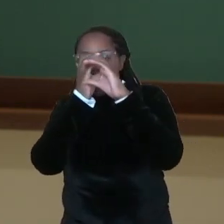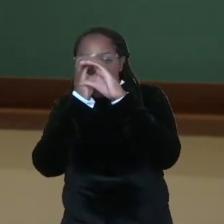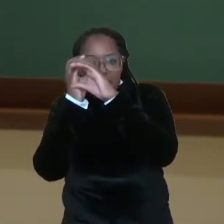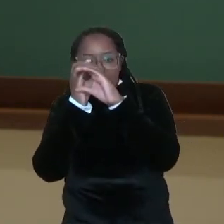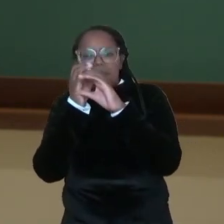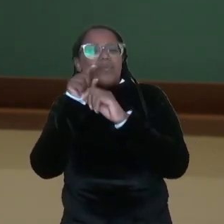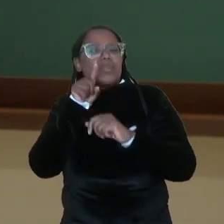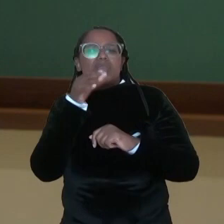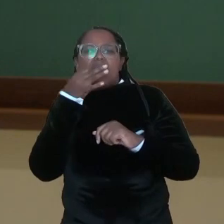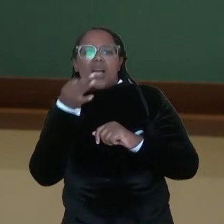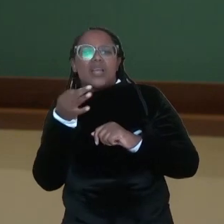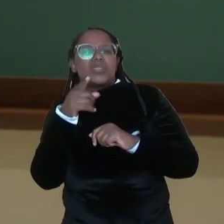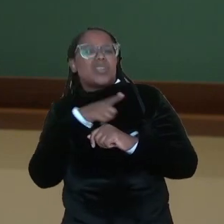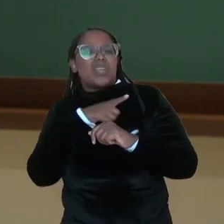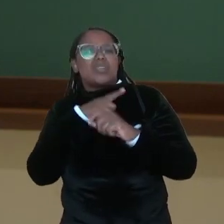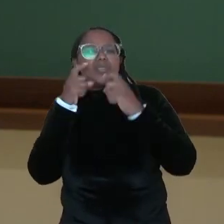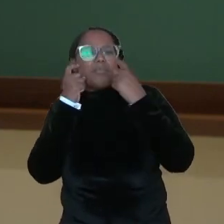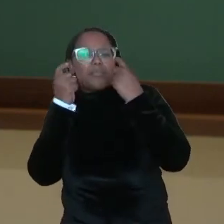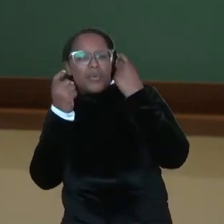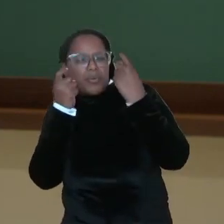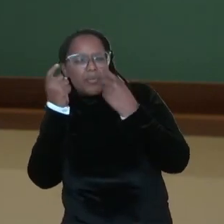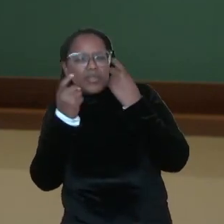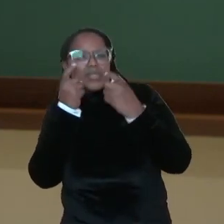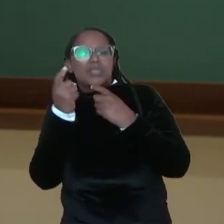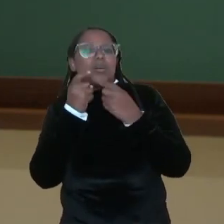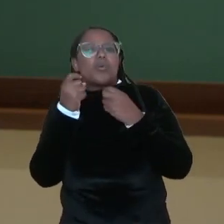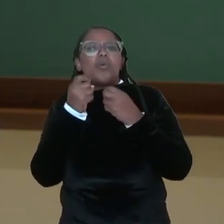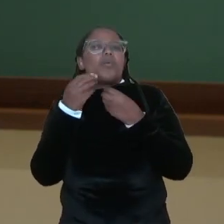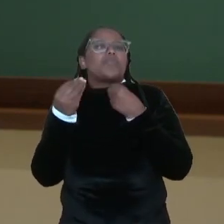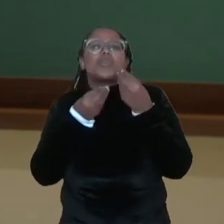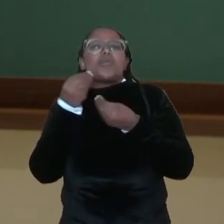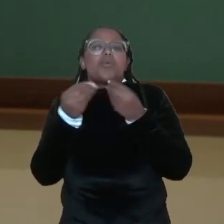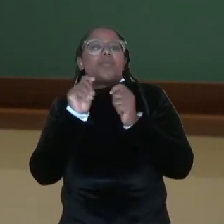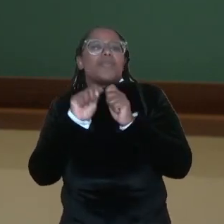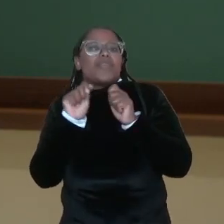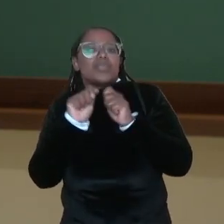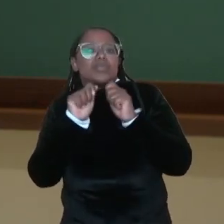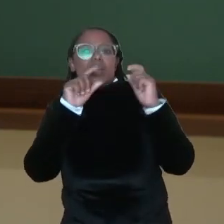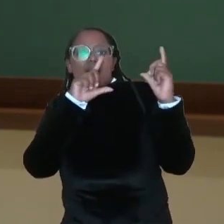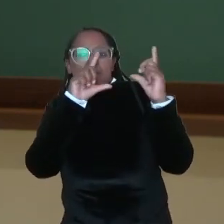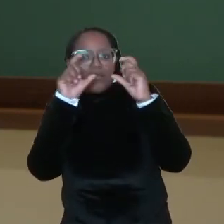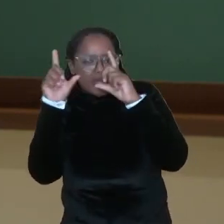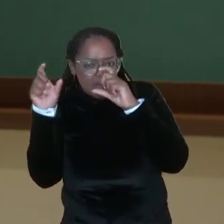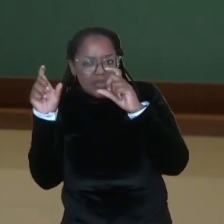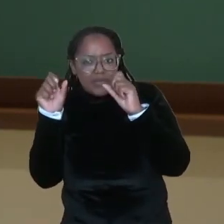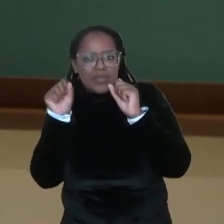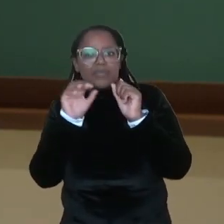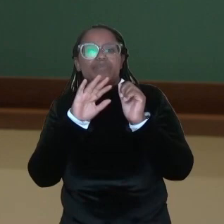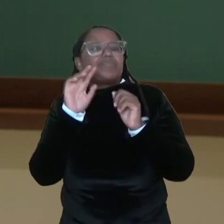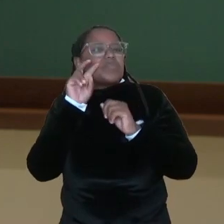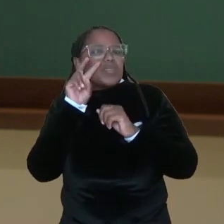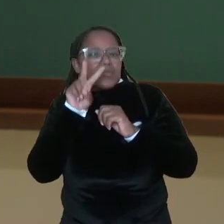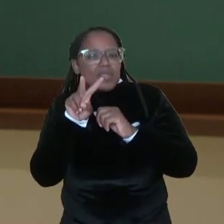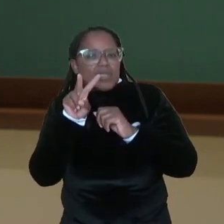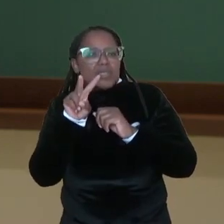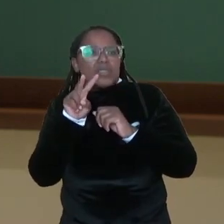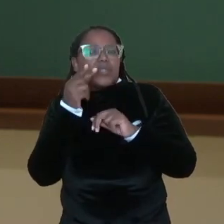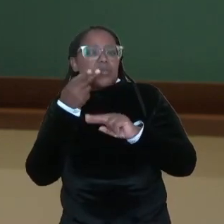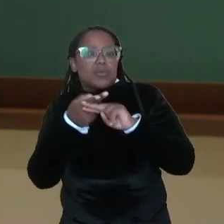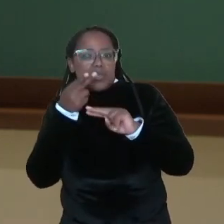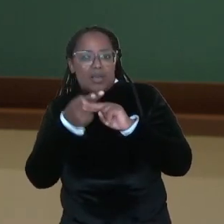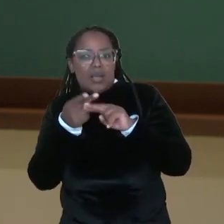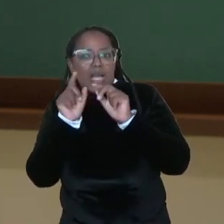que existe essa preocupação com os elementos que compõem uma fotografia? Olha, usar as